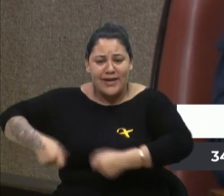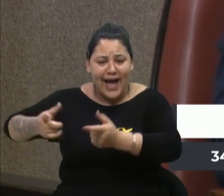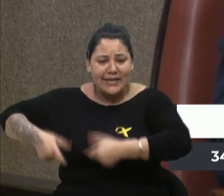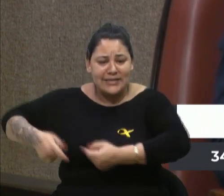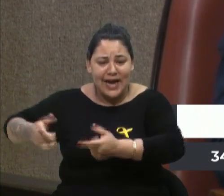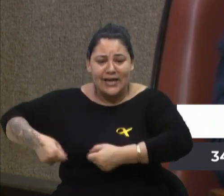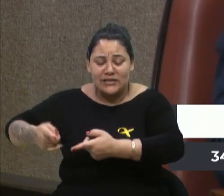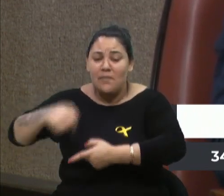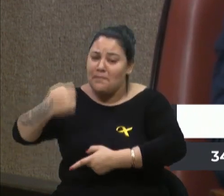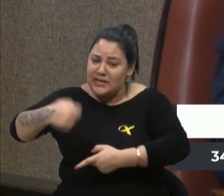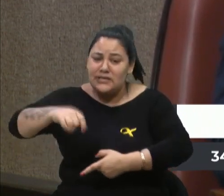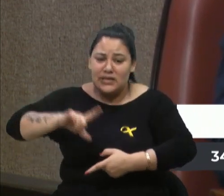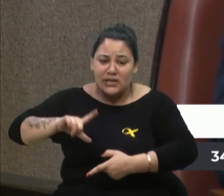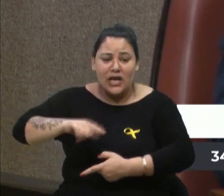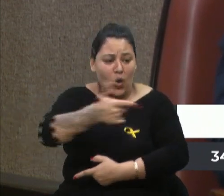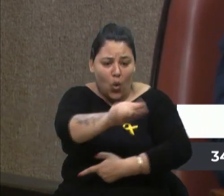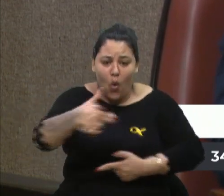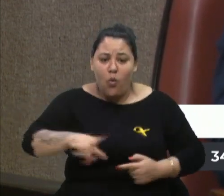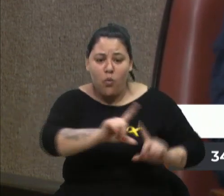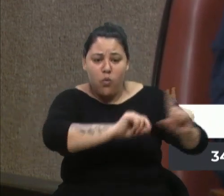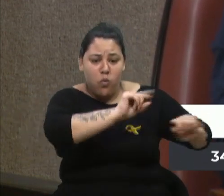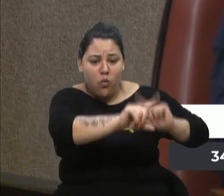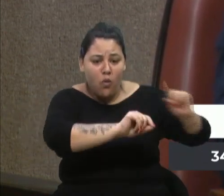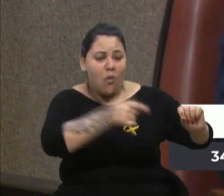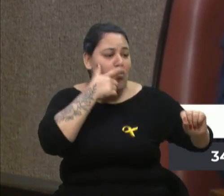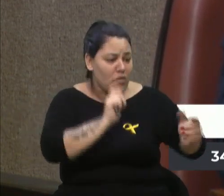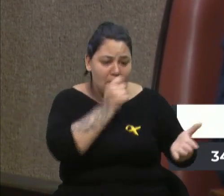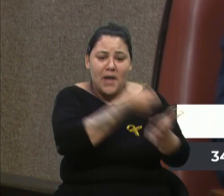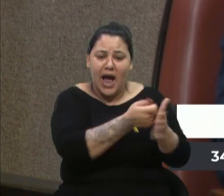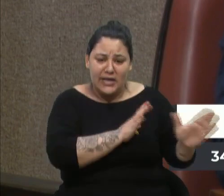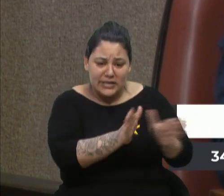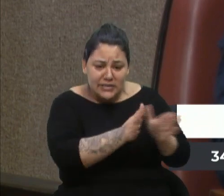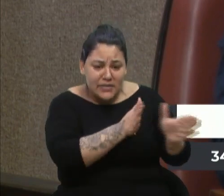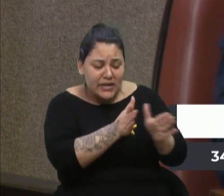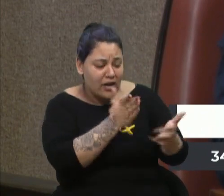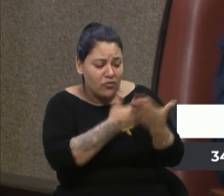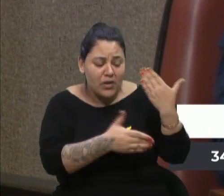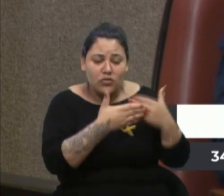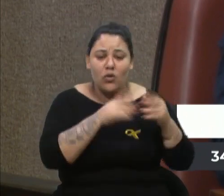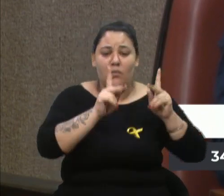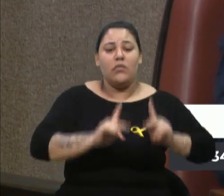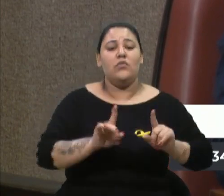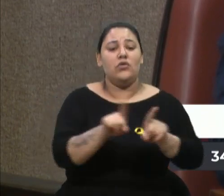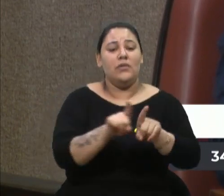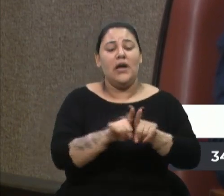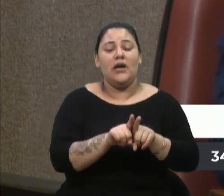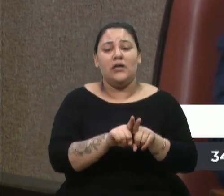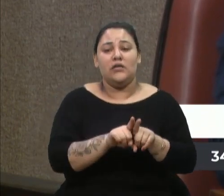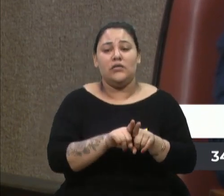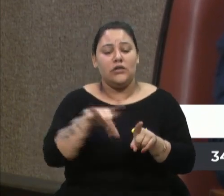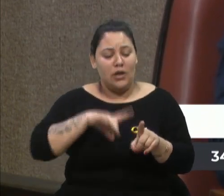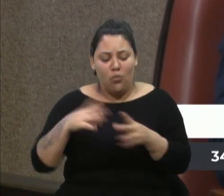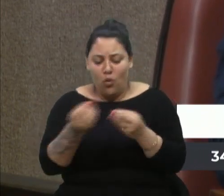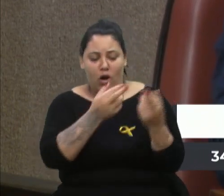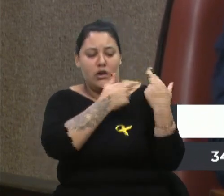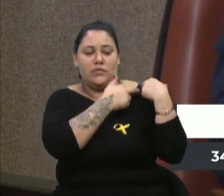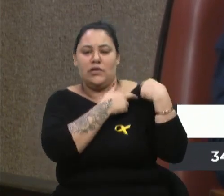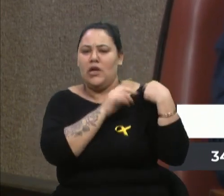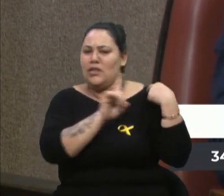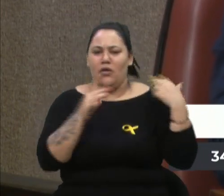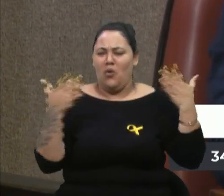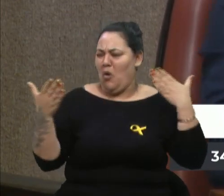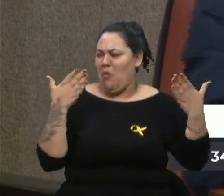sem ter nem dinheiro para pagar o serviço. Então, a gente tem muita responsabilidade, sim, vereador. E o negócio é muito sério e não se compara